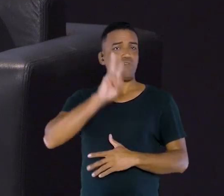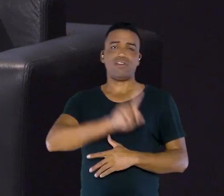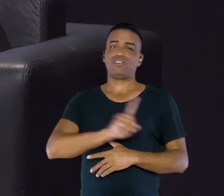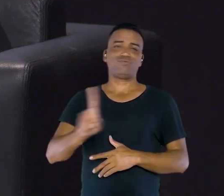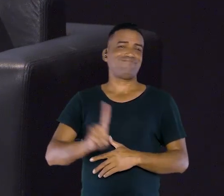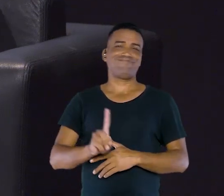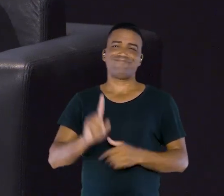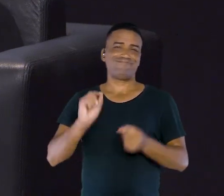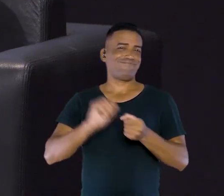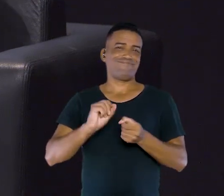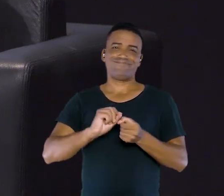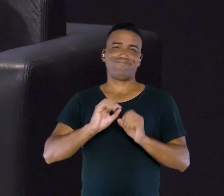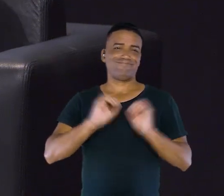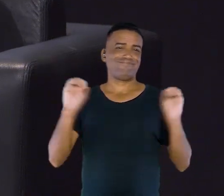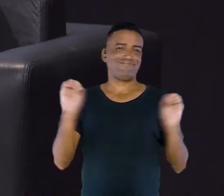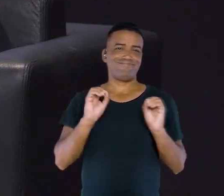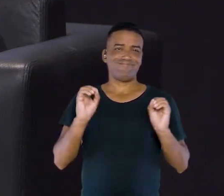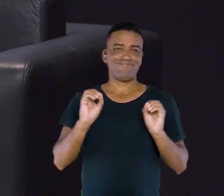não vejo.